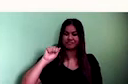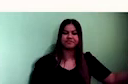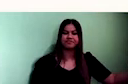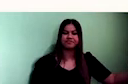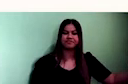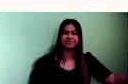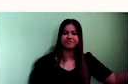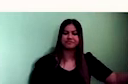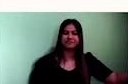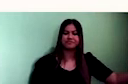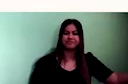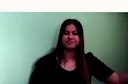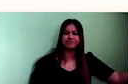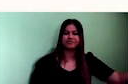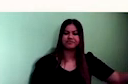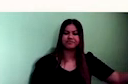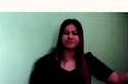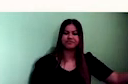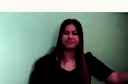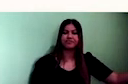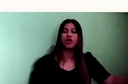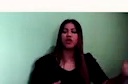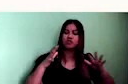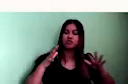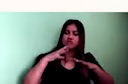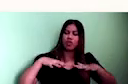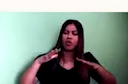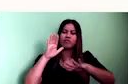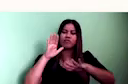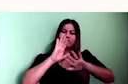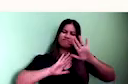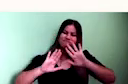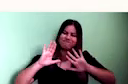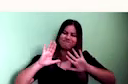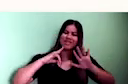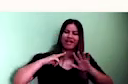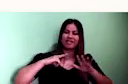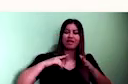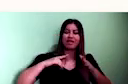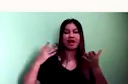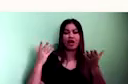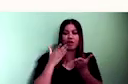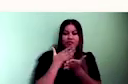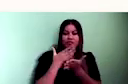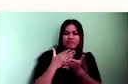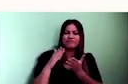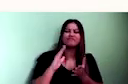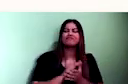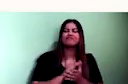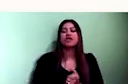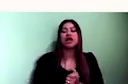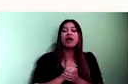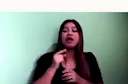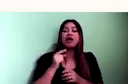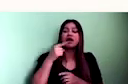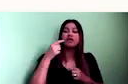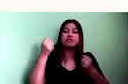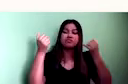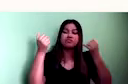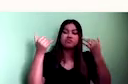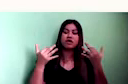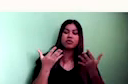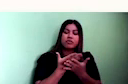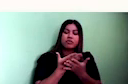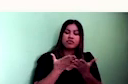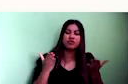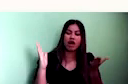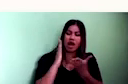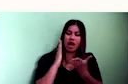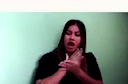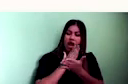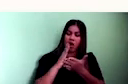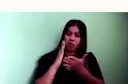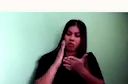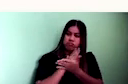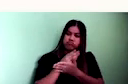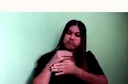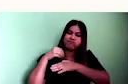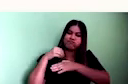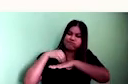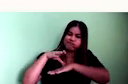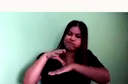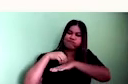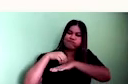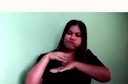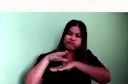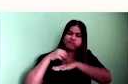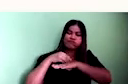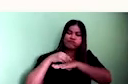Mackenzie, então vamos começar. Eu vim trazer para vocês algumas opções de tratamentos auxiliares, tá? Para